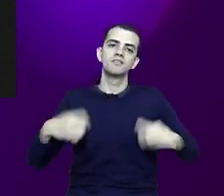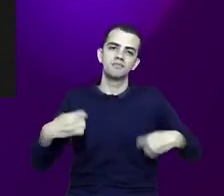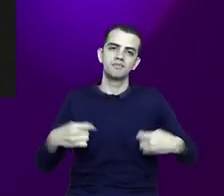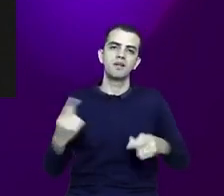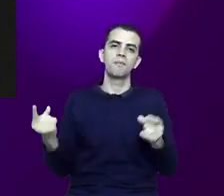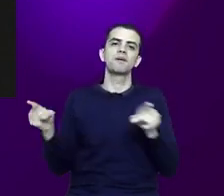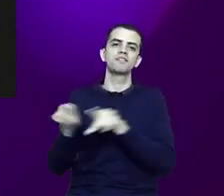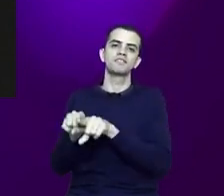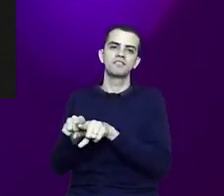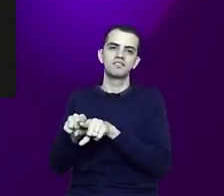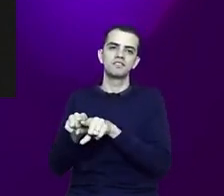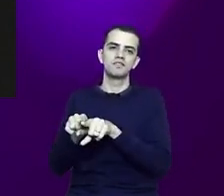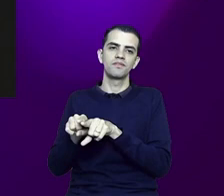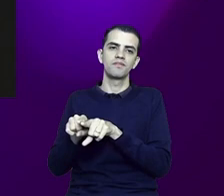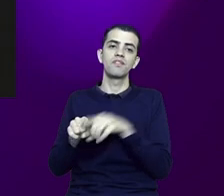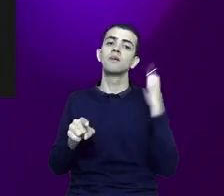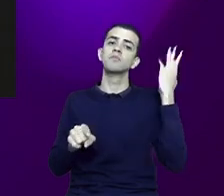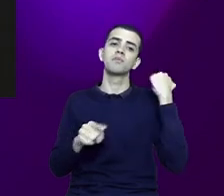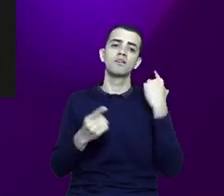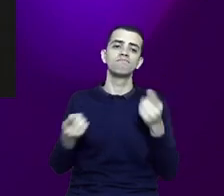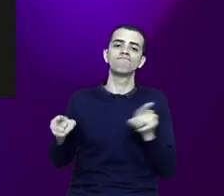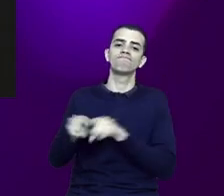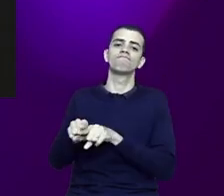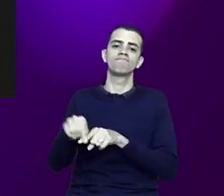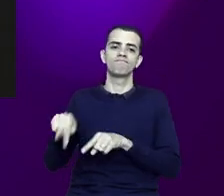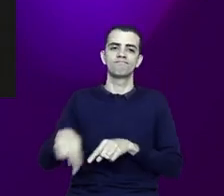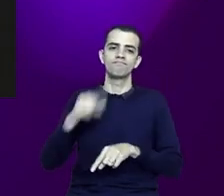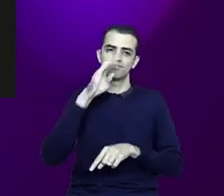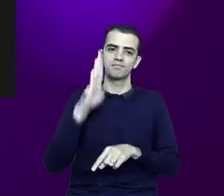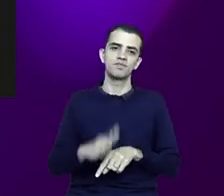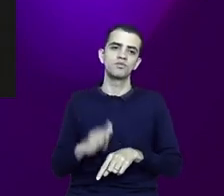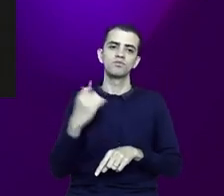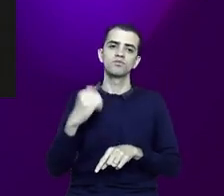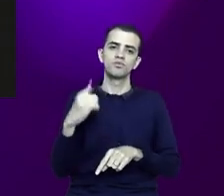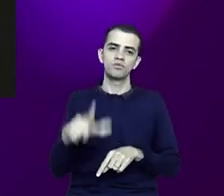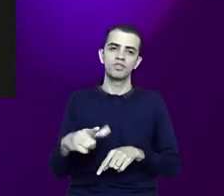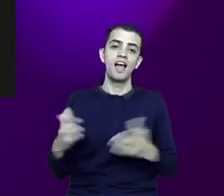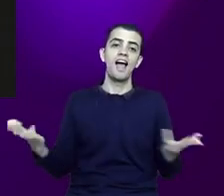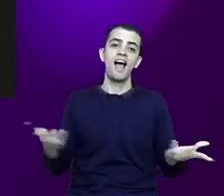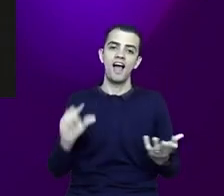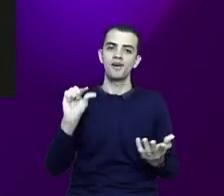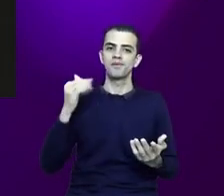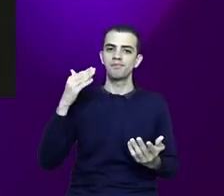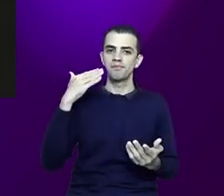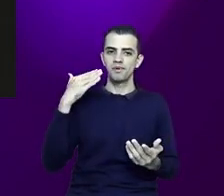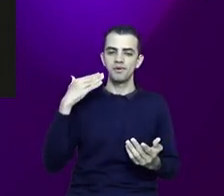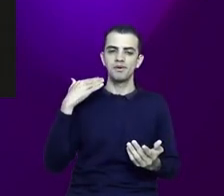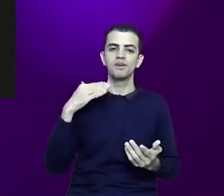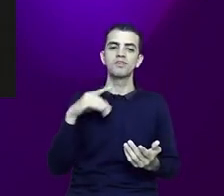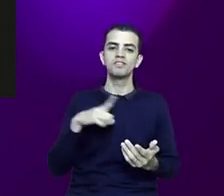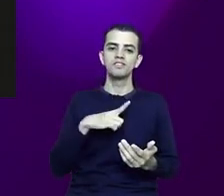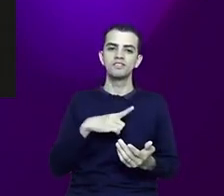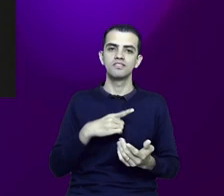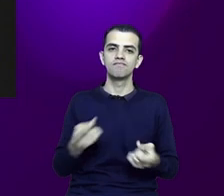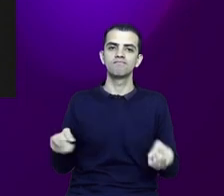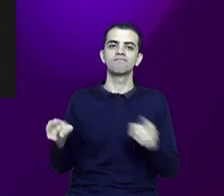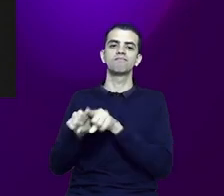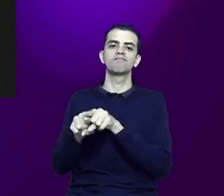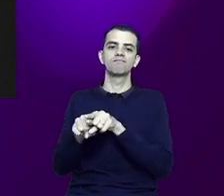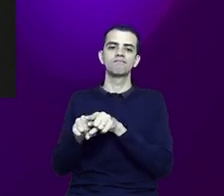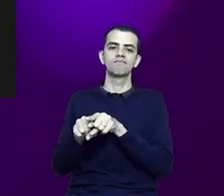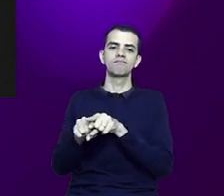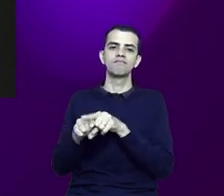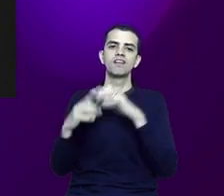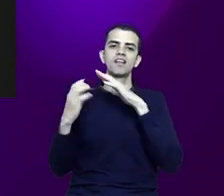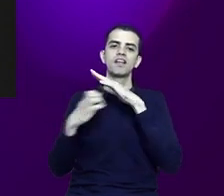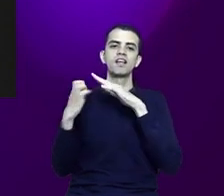parceiro. E por muito tempo a gente não tinha nenhum parceiro no Brasil. Então, agora, recentemente, poucas semanas atrás, a gente montou uma parceria com uma empresa